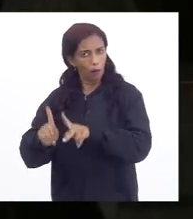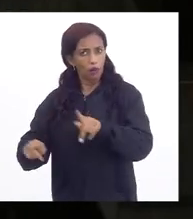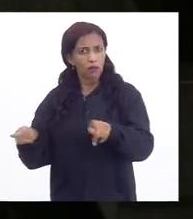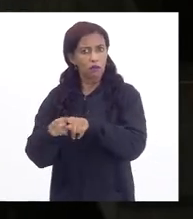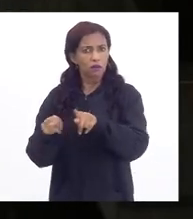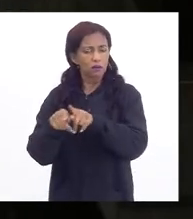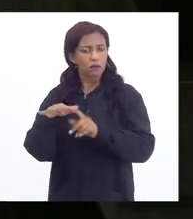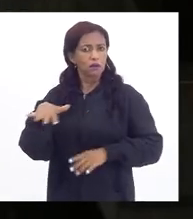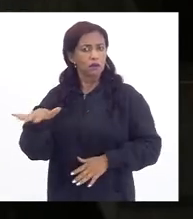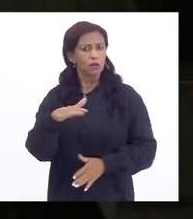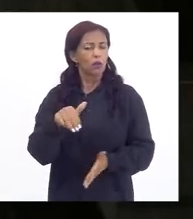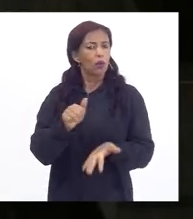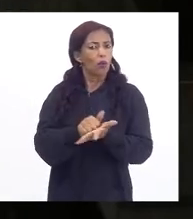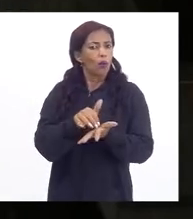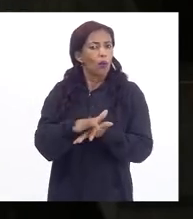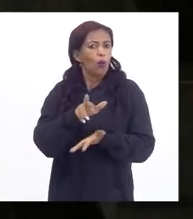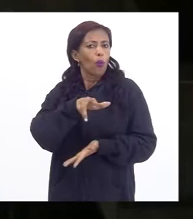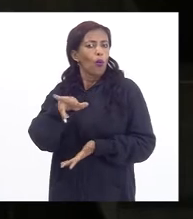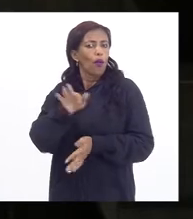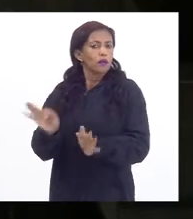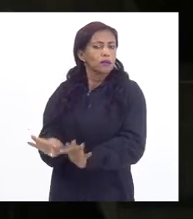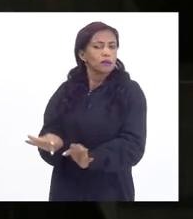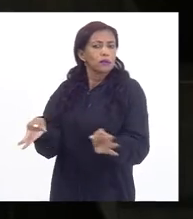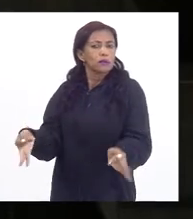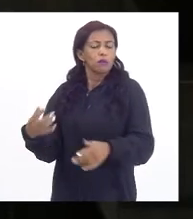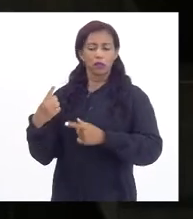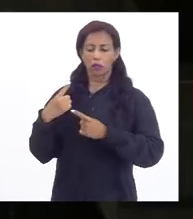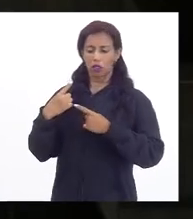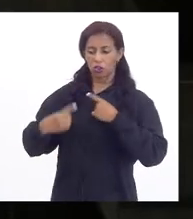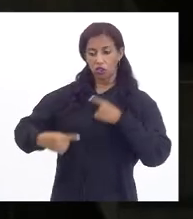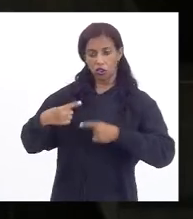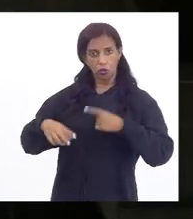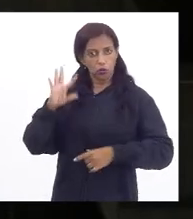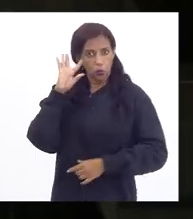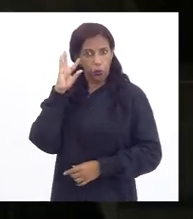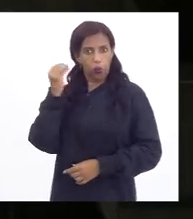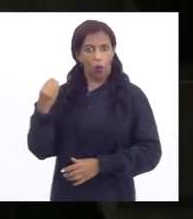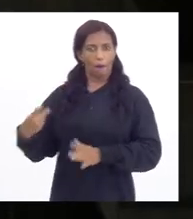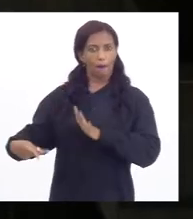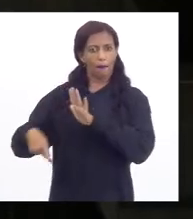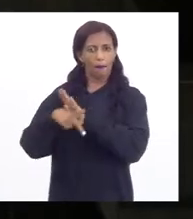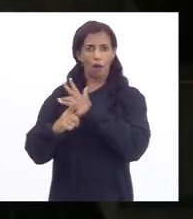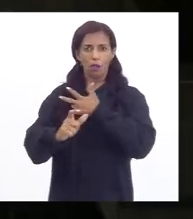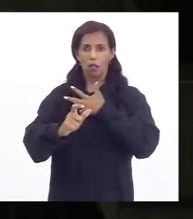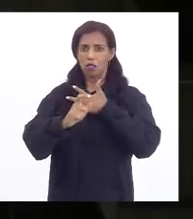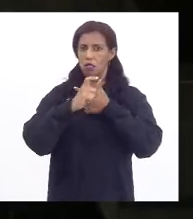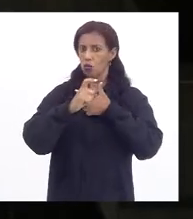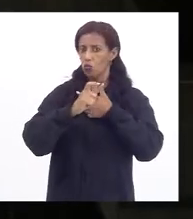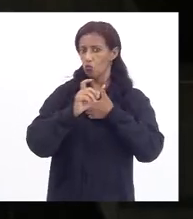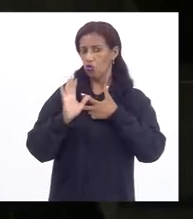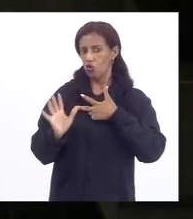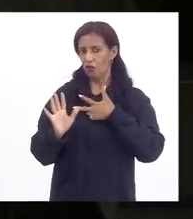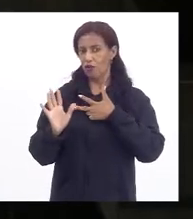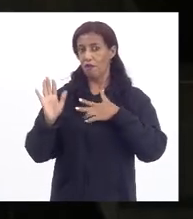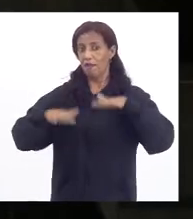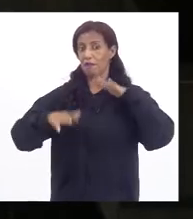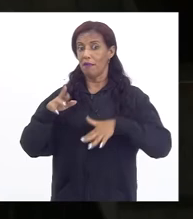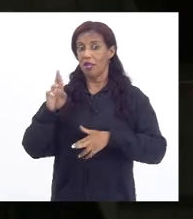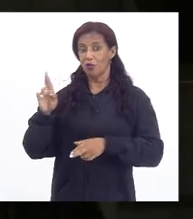né? Consequentemente, não é uma coisa apenas a ser discutida e decidida pelo Poder Executivo, embora o Poder Executivo tenha